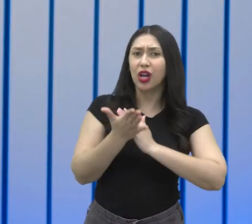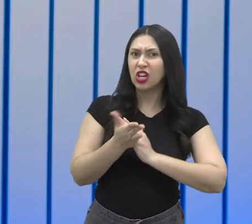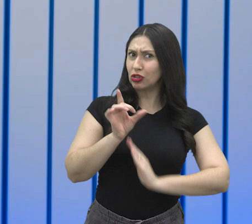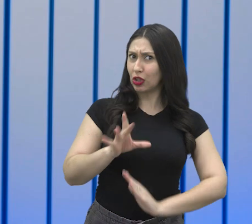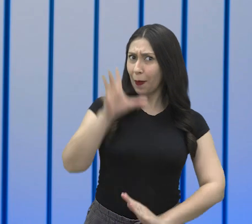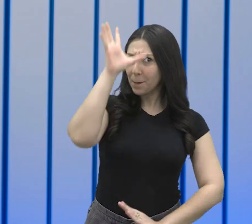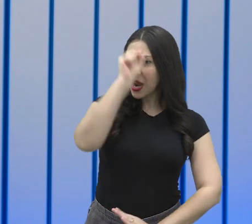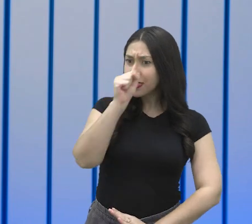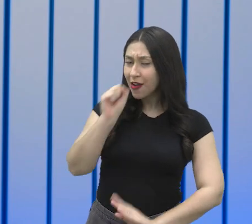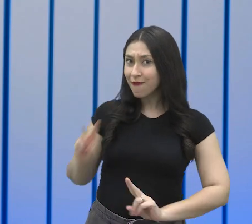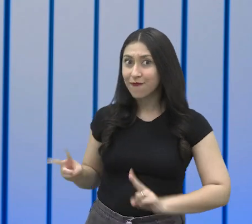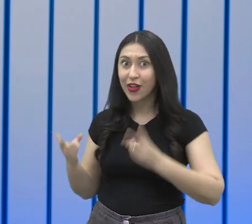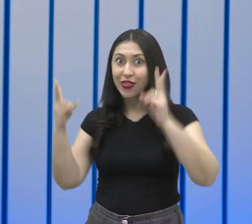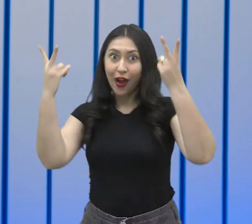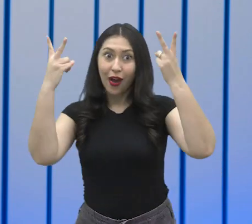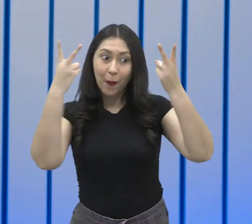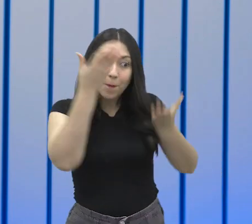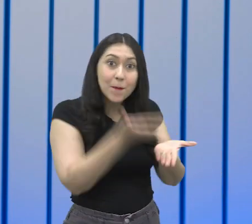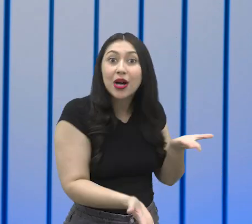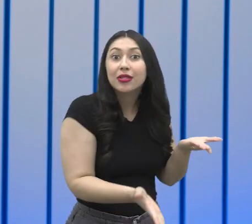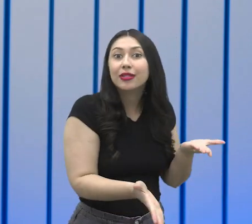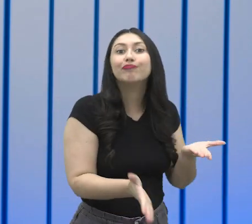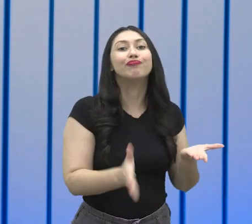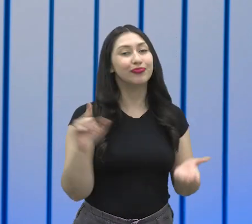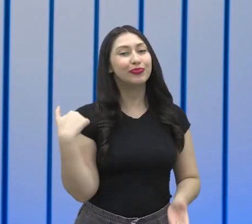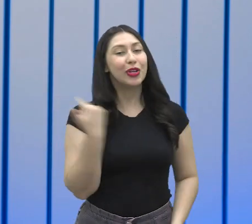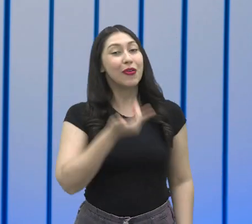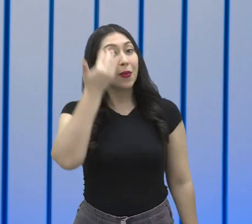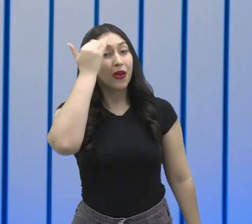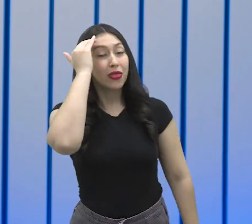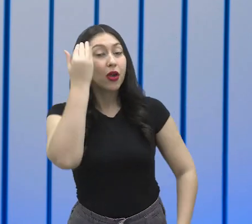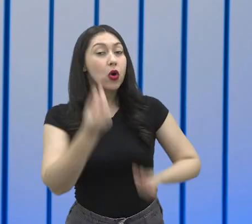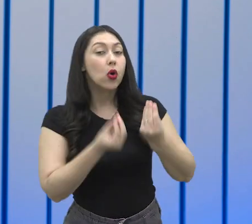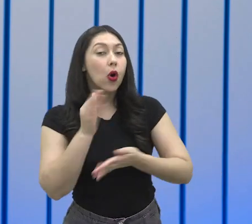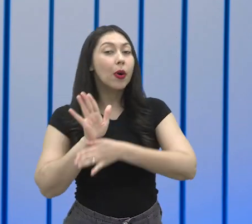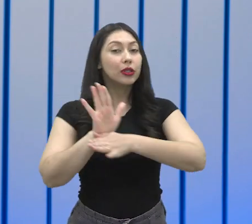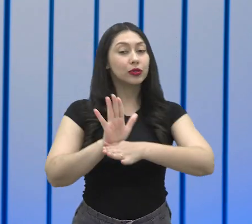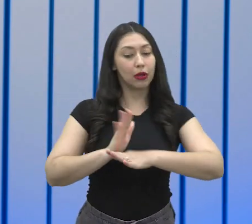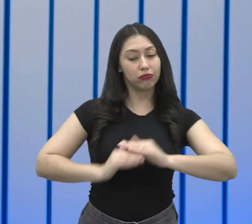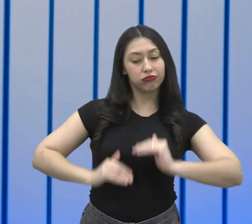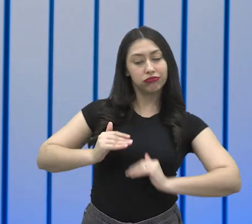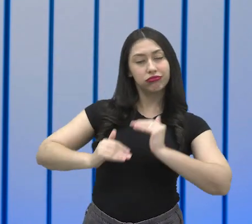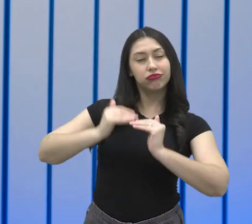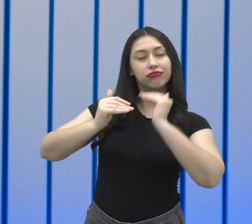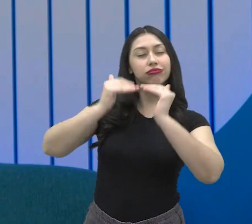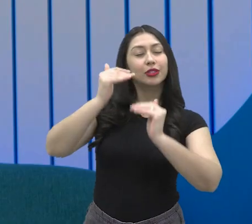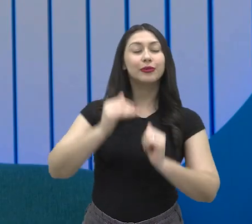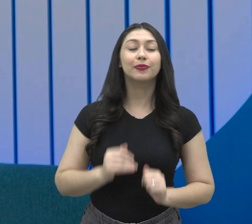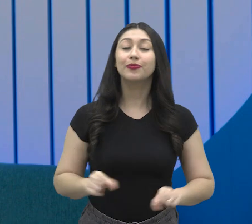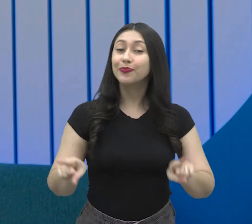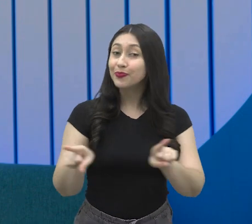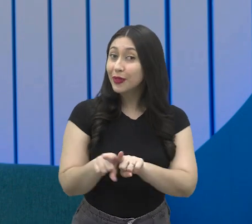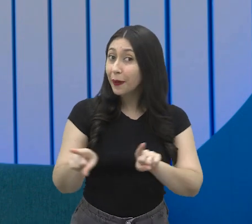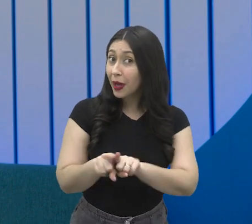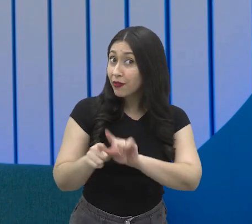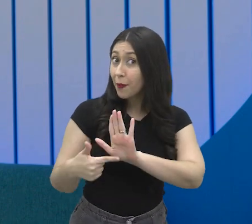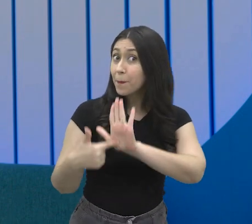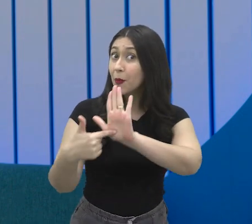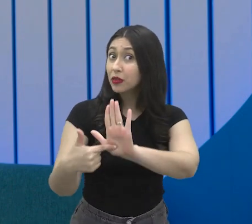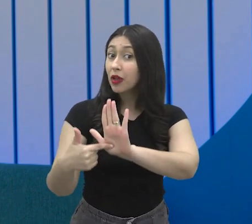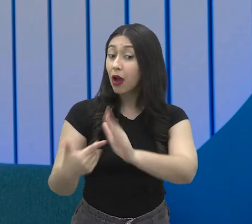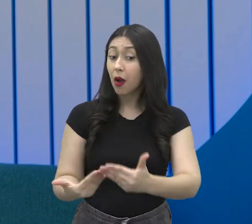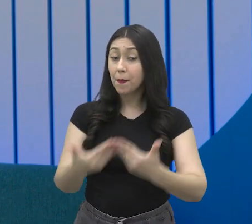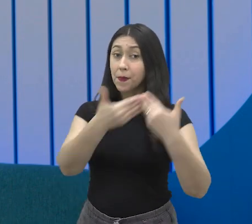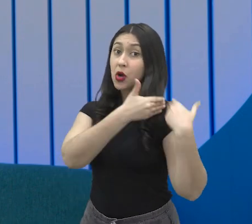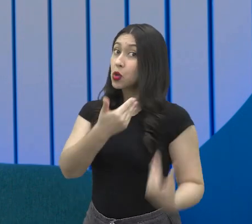da vitória ou da derrota? Vamos entender como ela contribui para a formação cidadã. Você também vai entender o papel